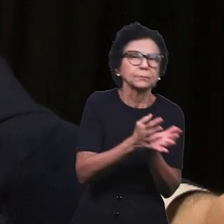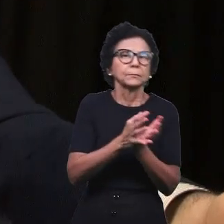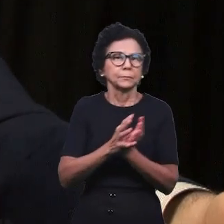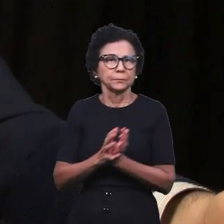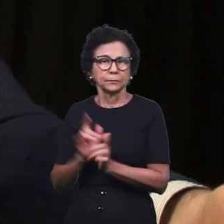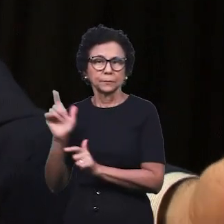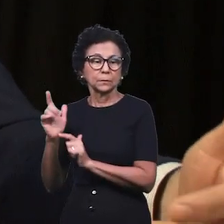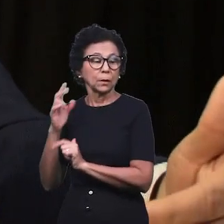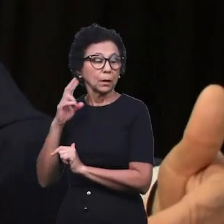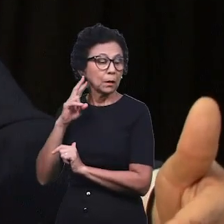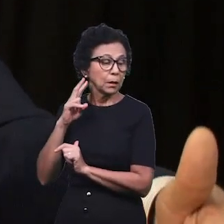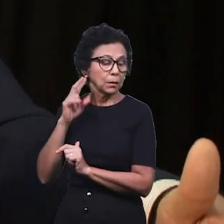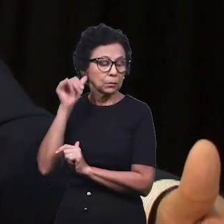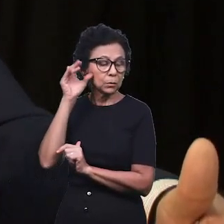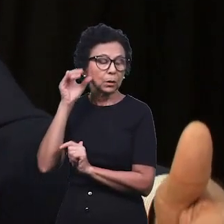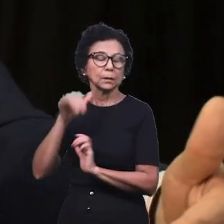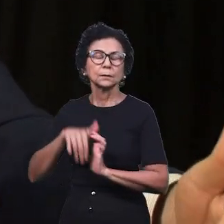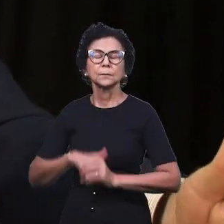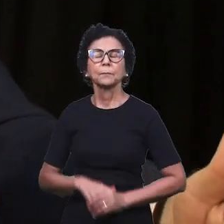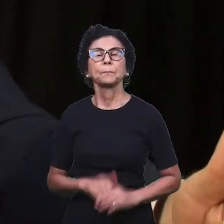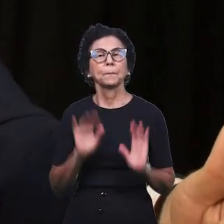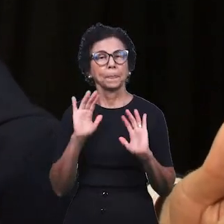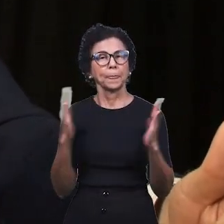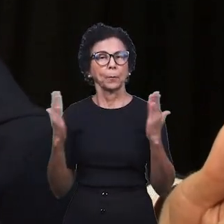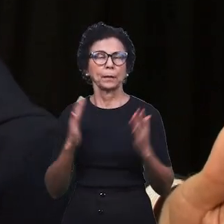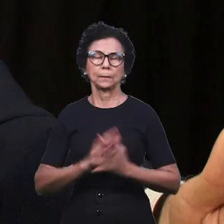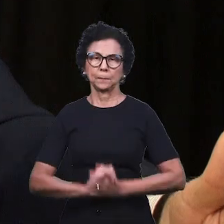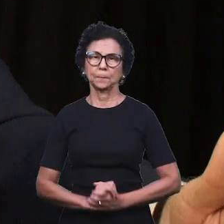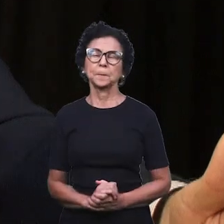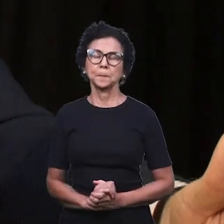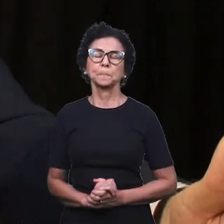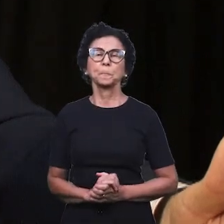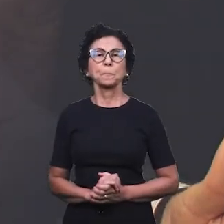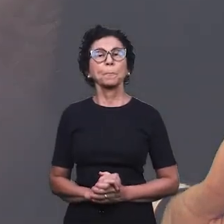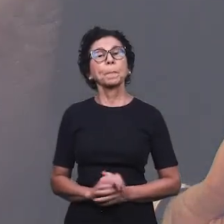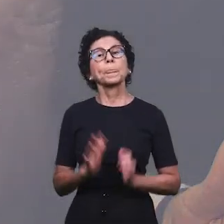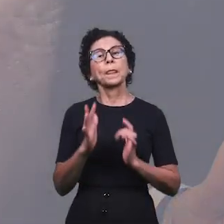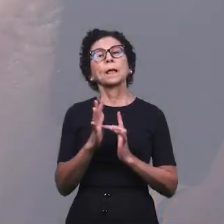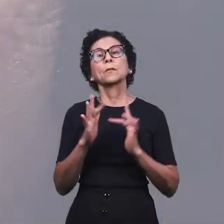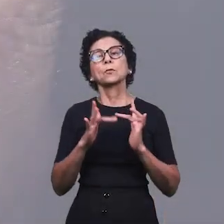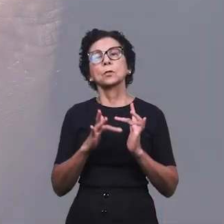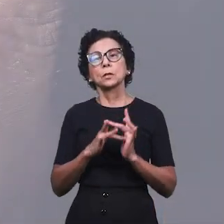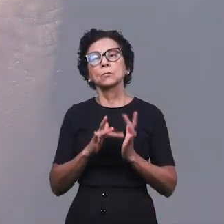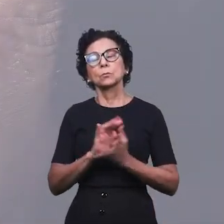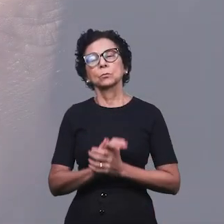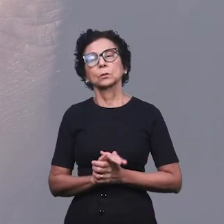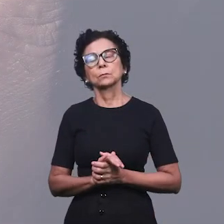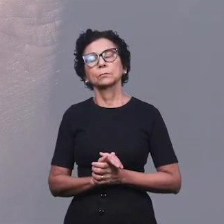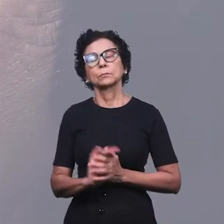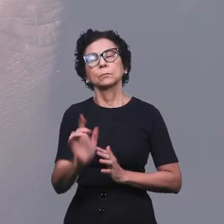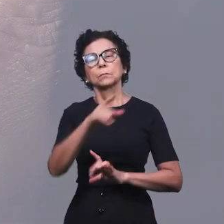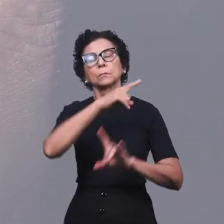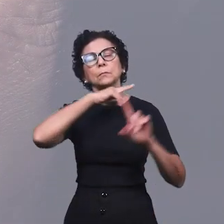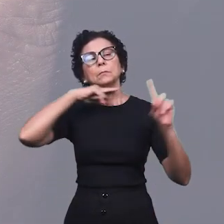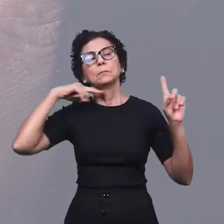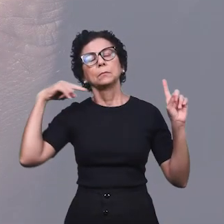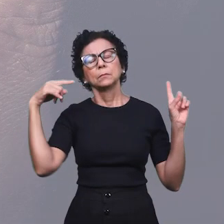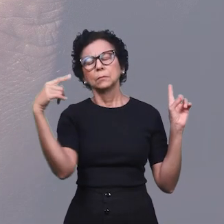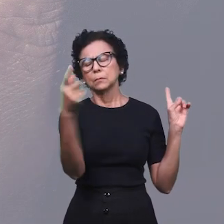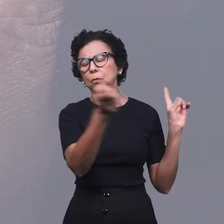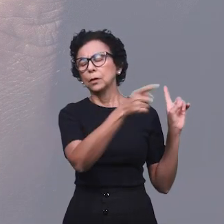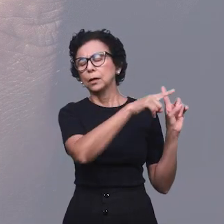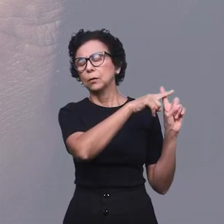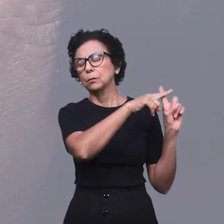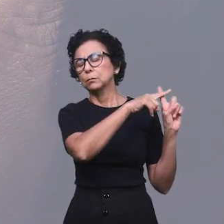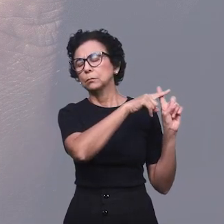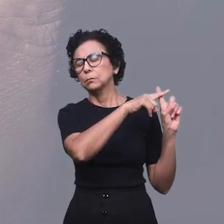sua obra para a nossa redenção, o que ele disse? Né? Ele diz, olha, está tudo consumado, ou está